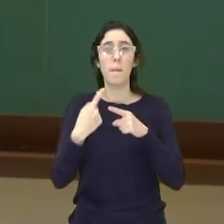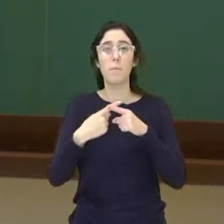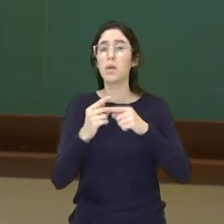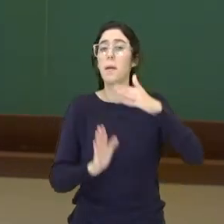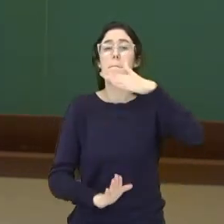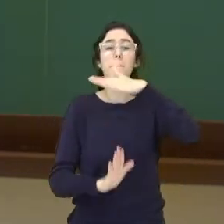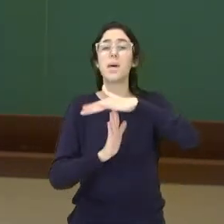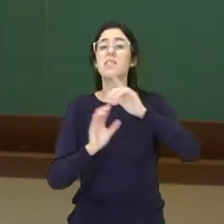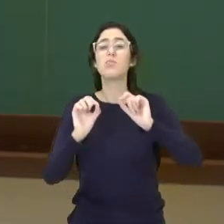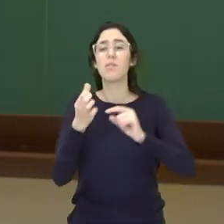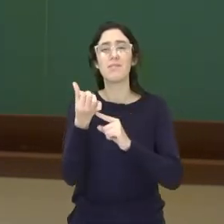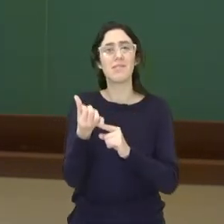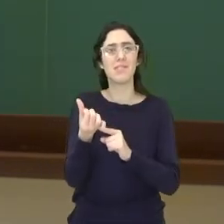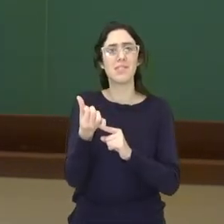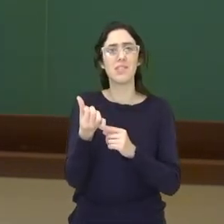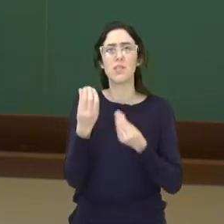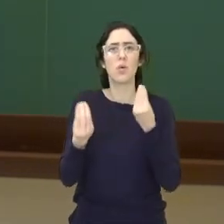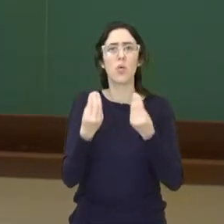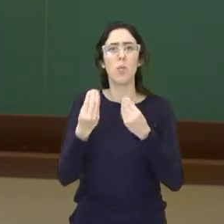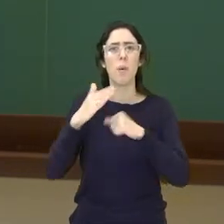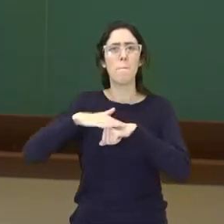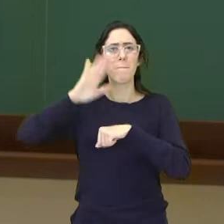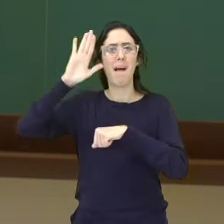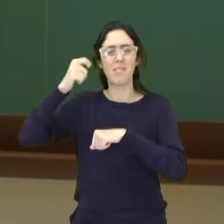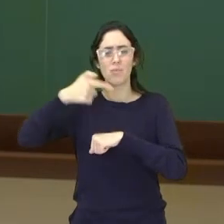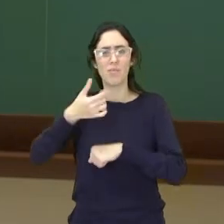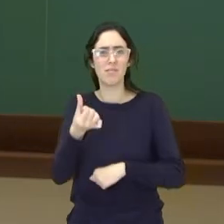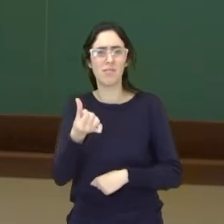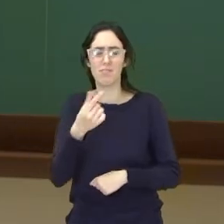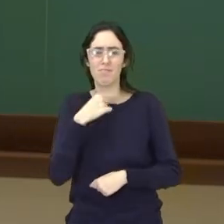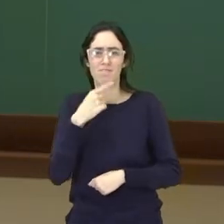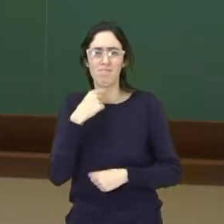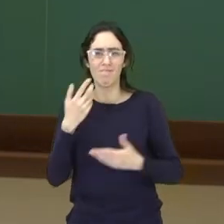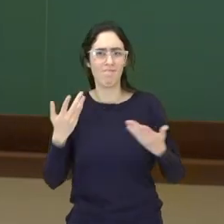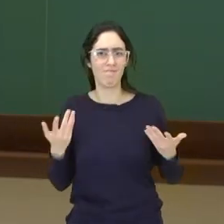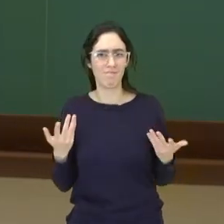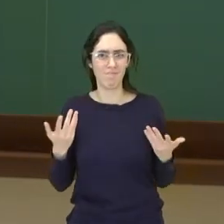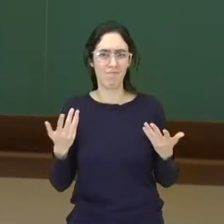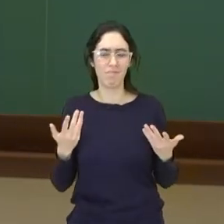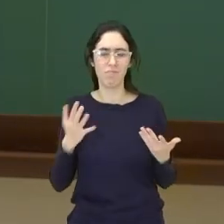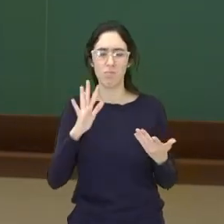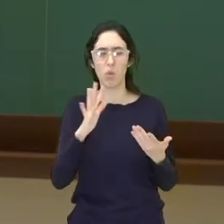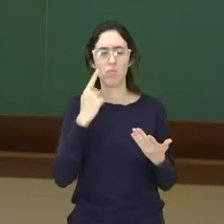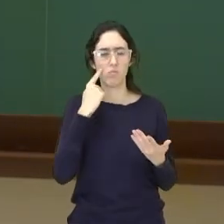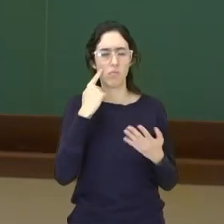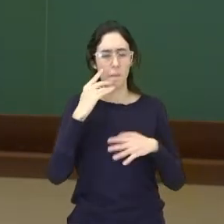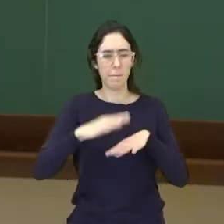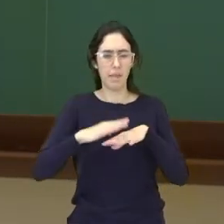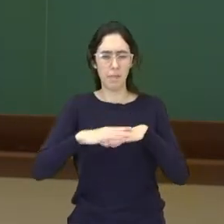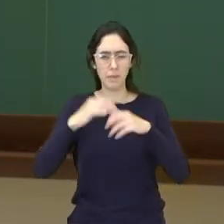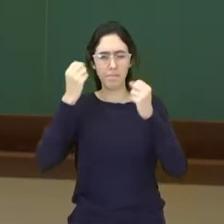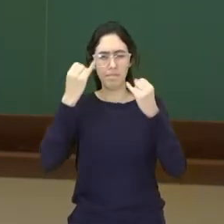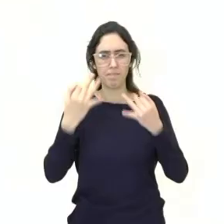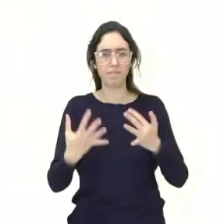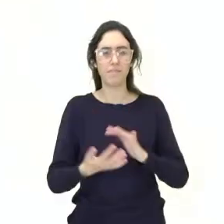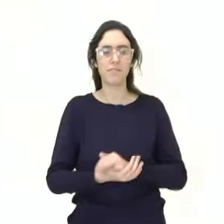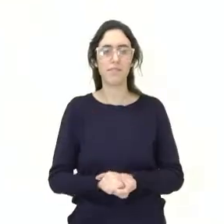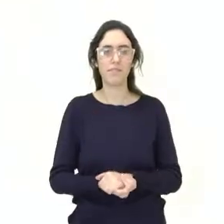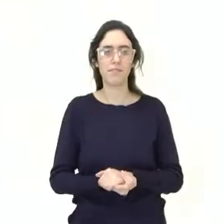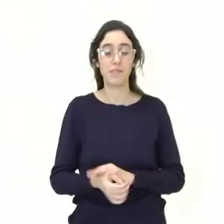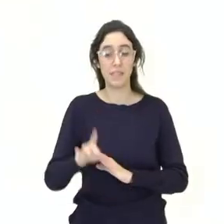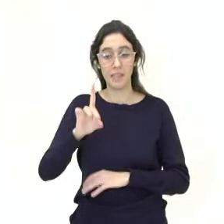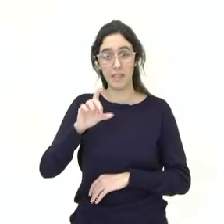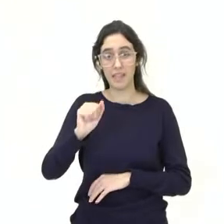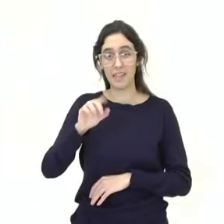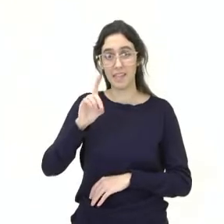resultado que você tem é 6. Então, como que você vai conseguir um número maior? Vamos discutir isso matematicamente. Num dado, temos